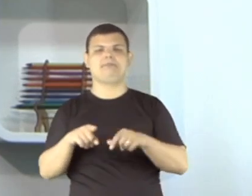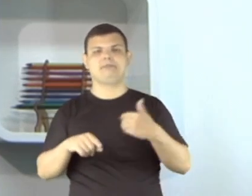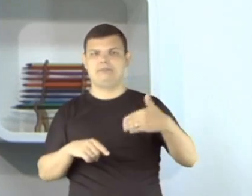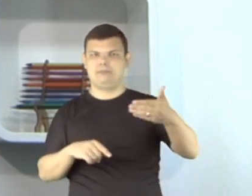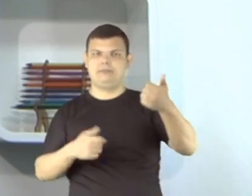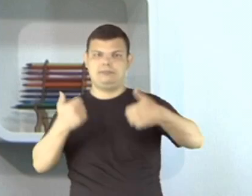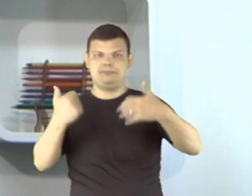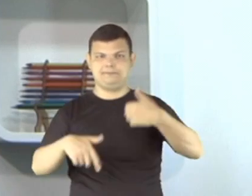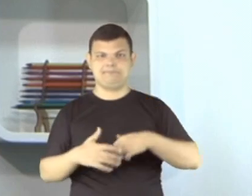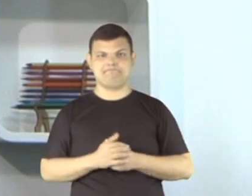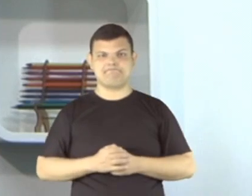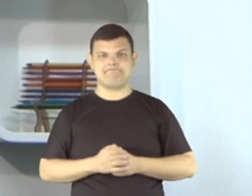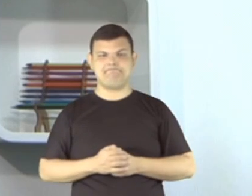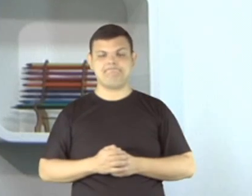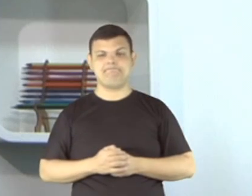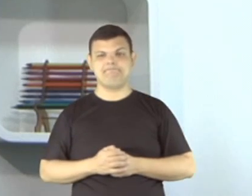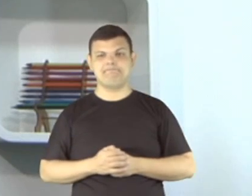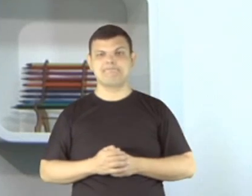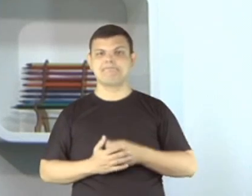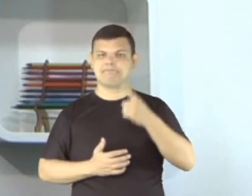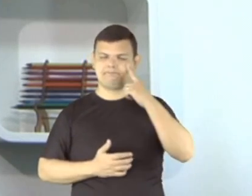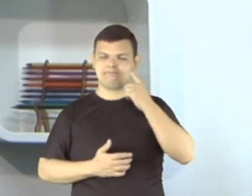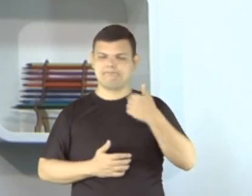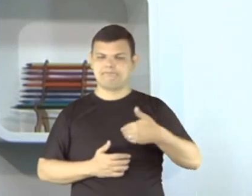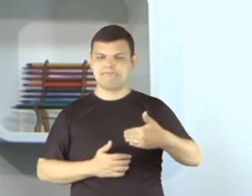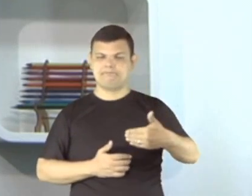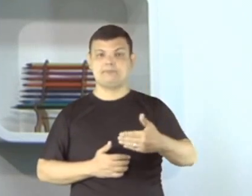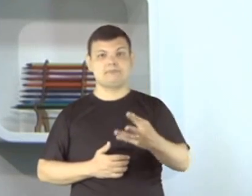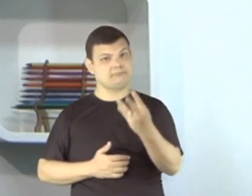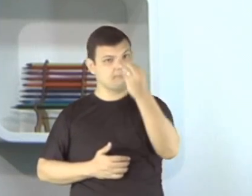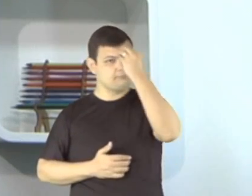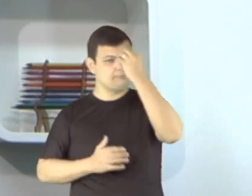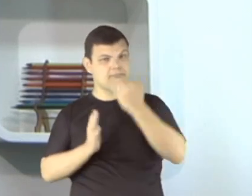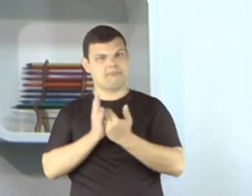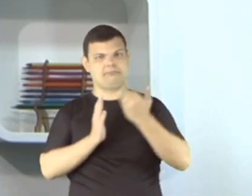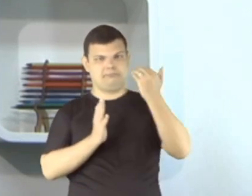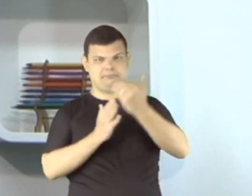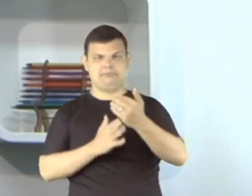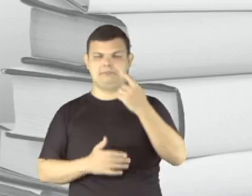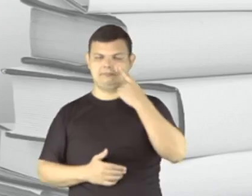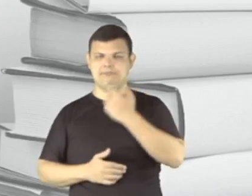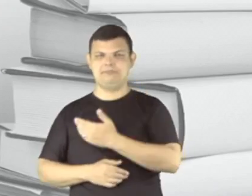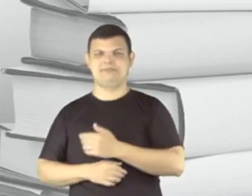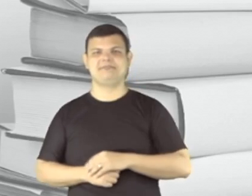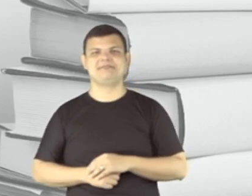vamos trabalhar. Vamos prosseguir no nosso slide aqui para a gente fixar um pouco melhor isso aí também.